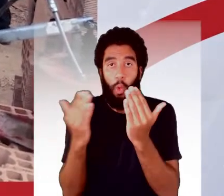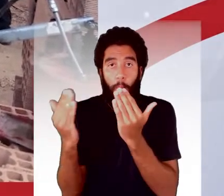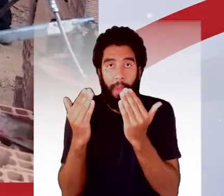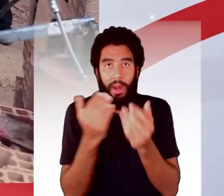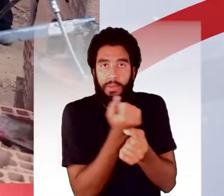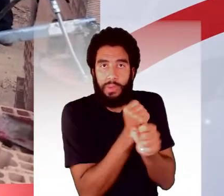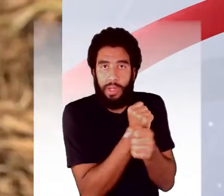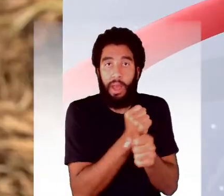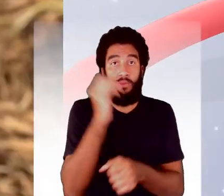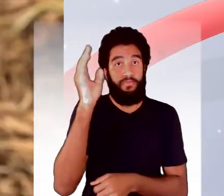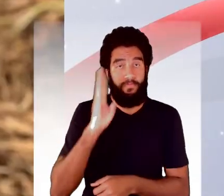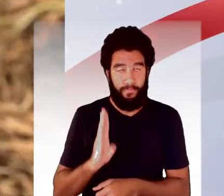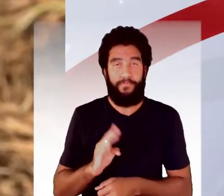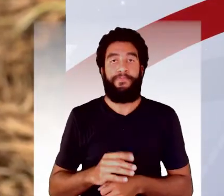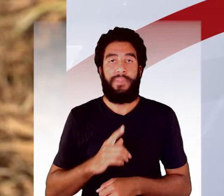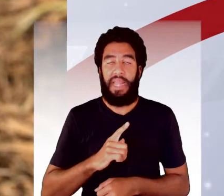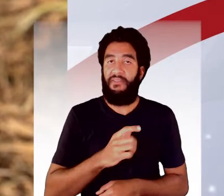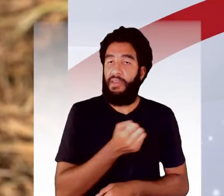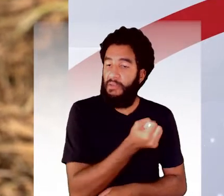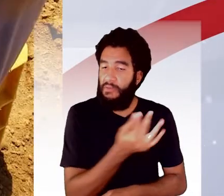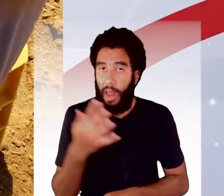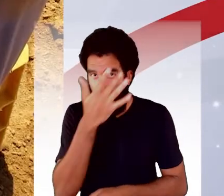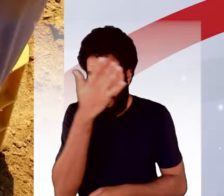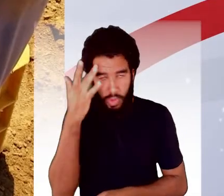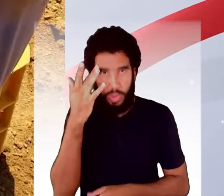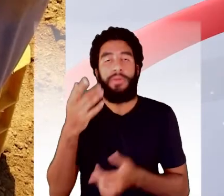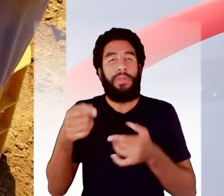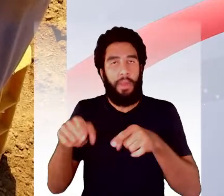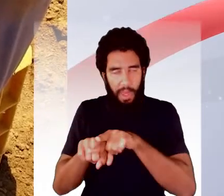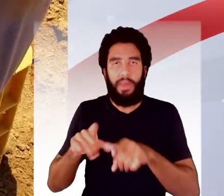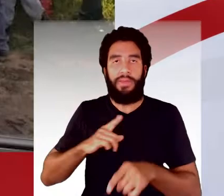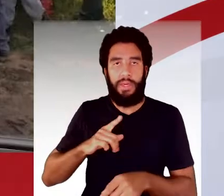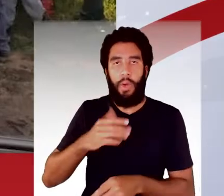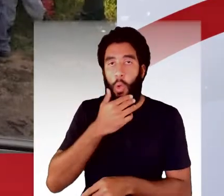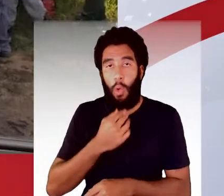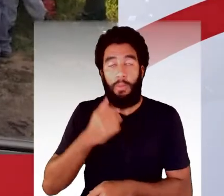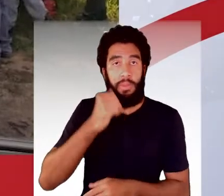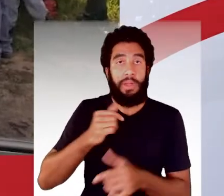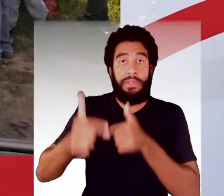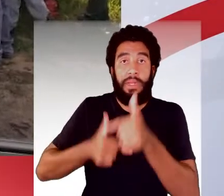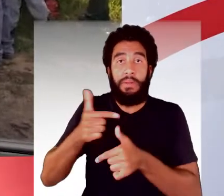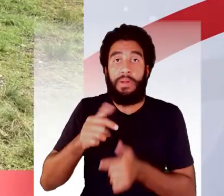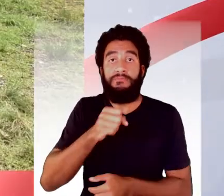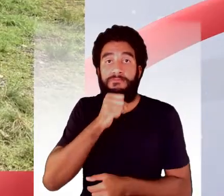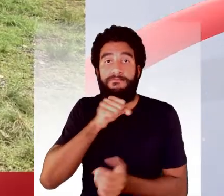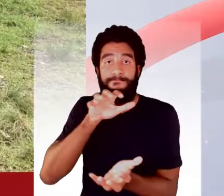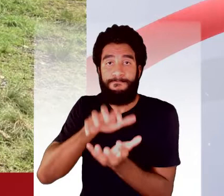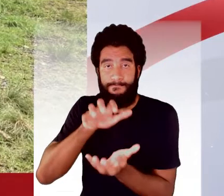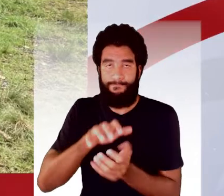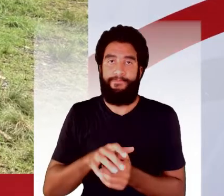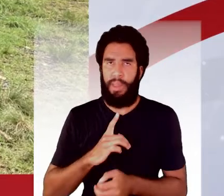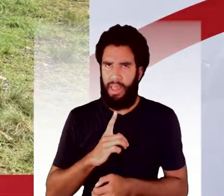combate ao trabalho escravo já feita no Brasil. Entre as centenas de vítimas estavam também trabalhadoras e